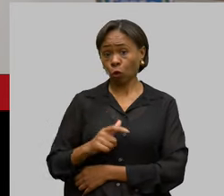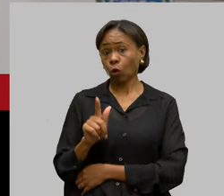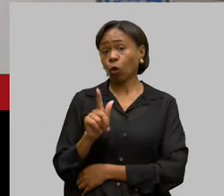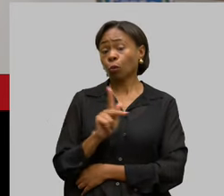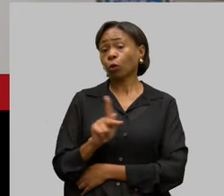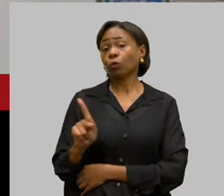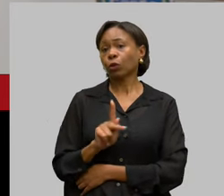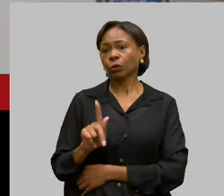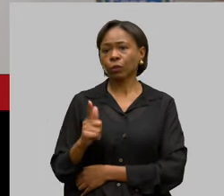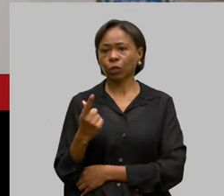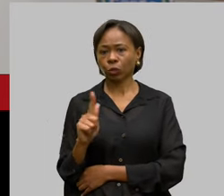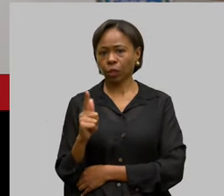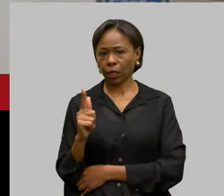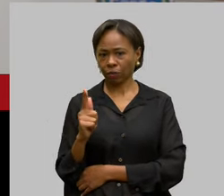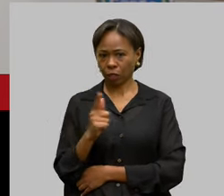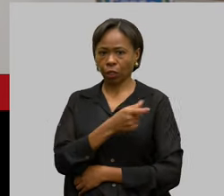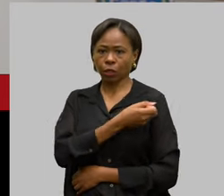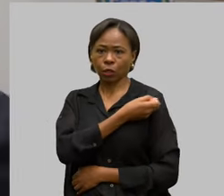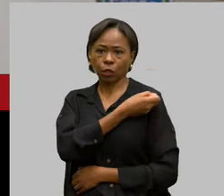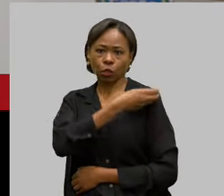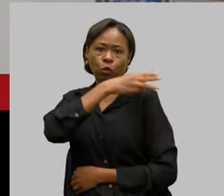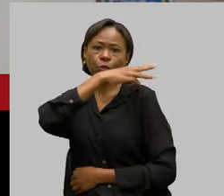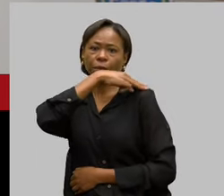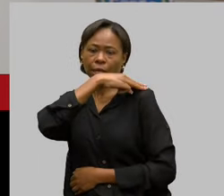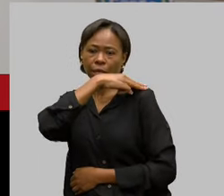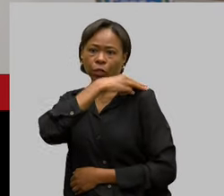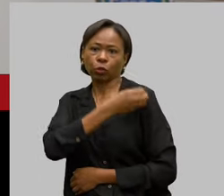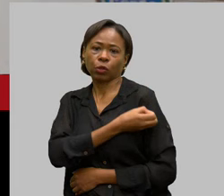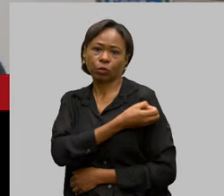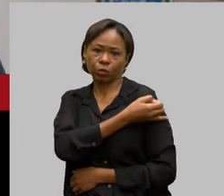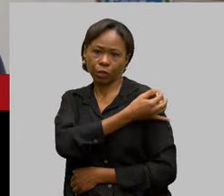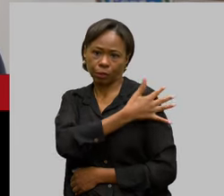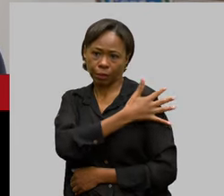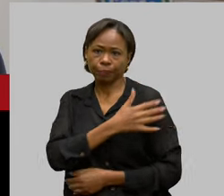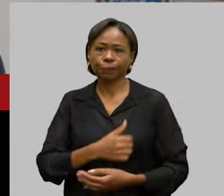médio e do Ensino Fundamental